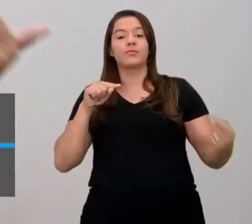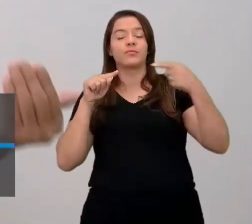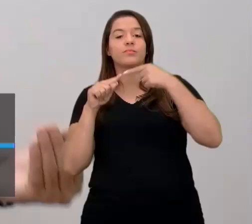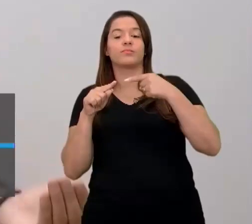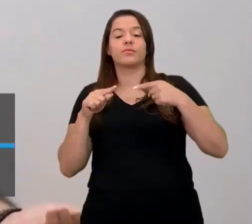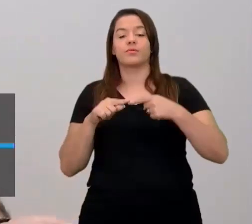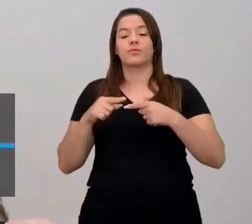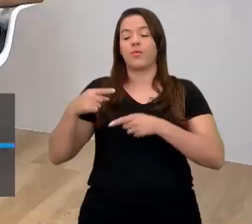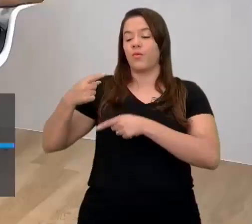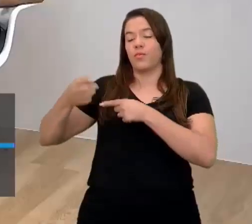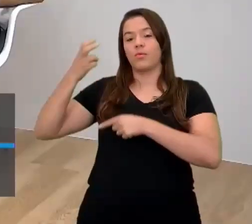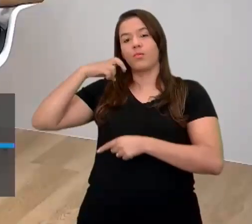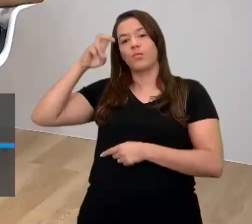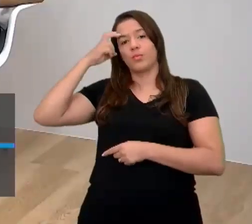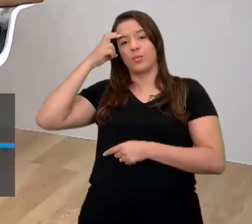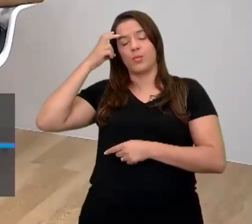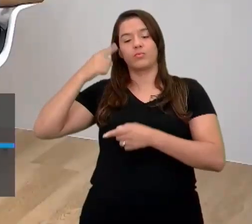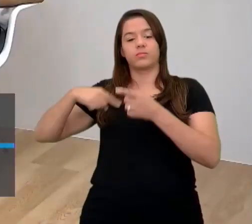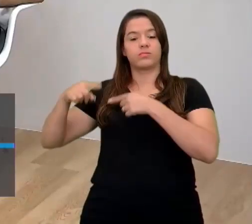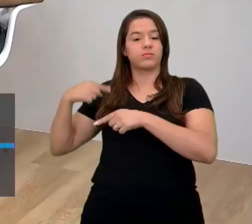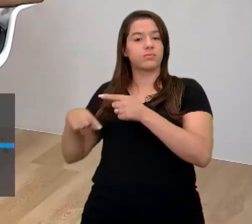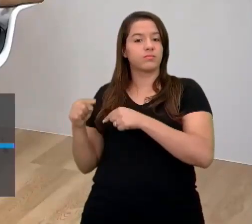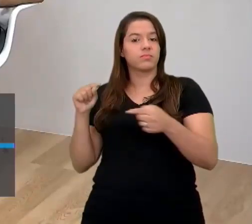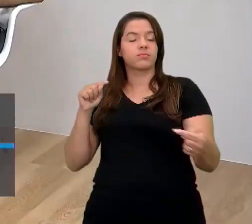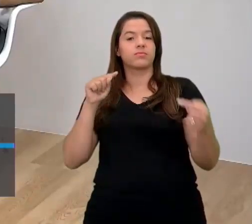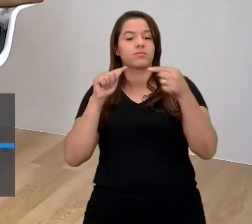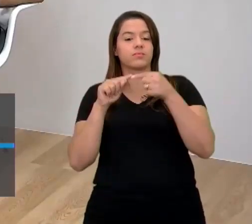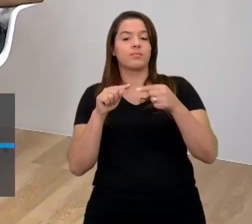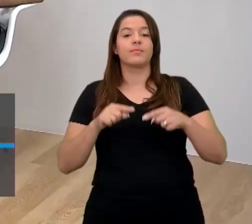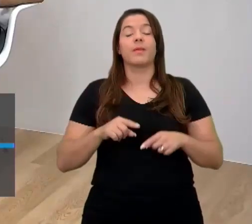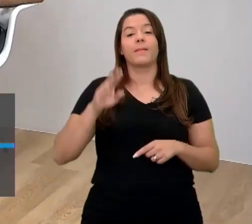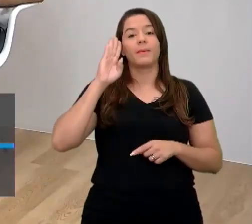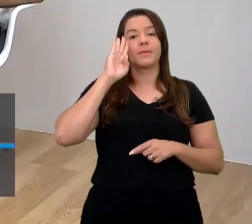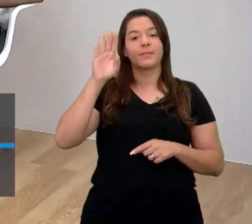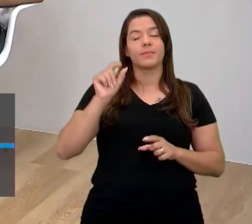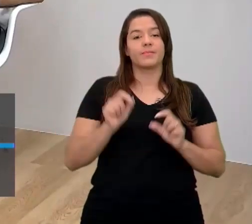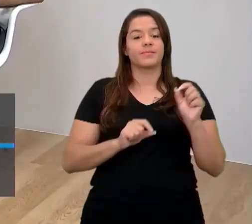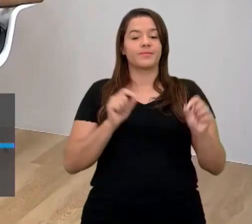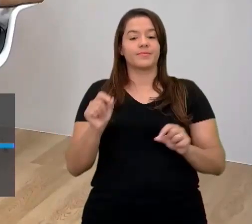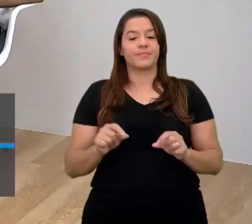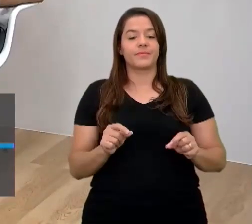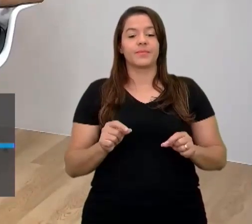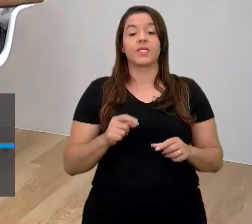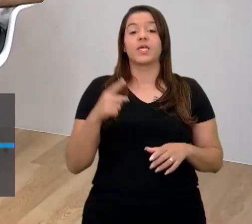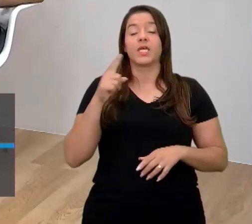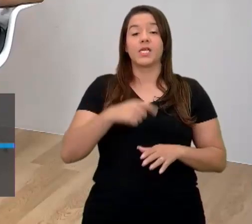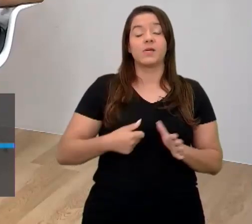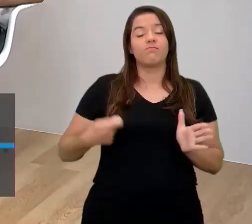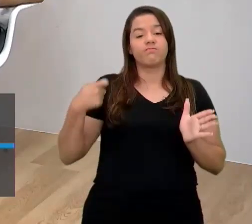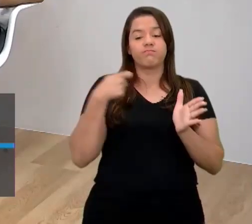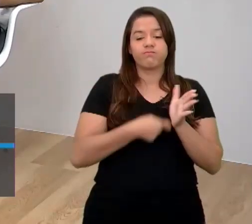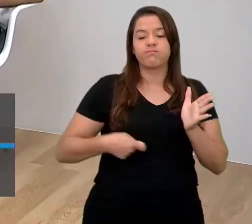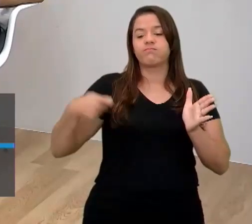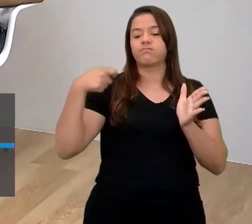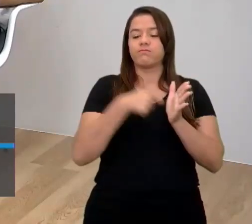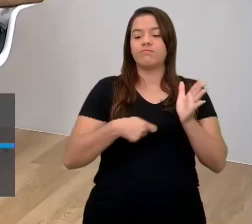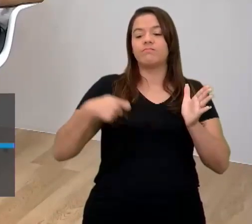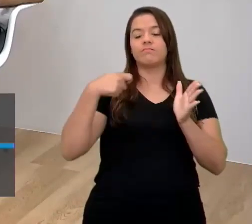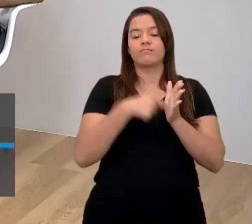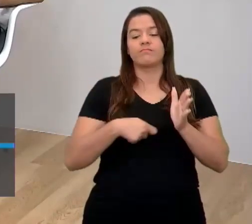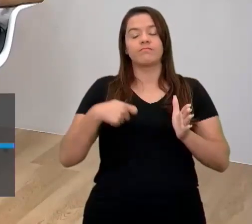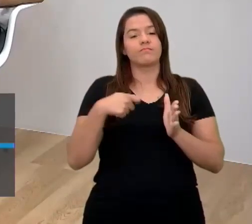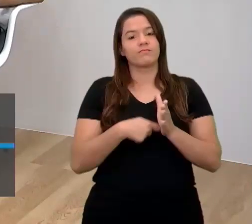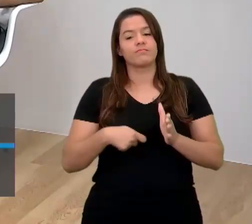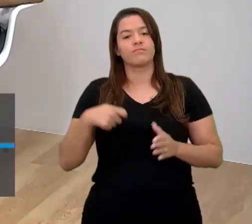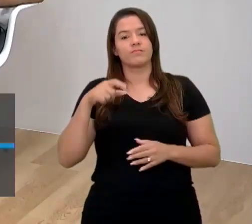a questões culturais, principalmente as questões de resistência. Quando a gente fala resistência